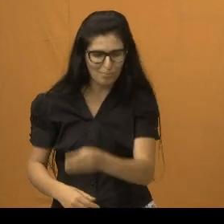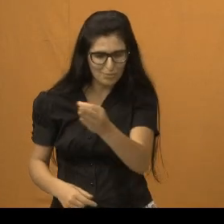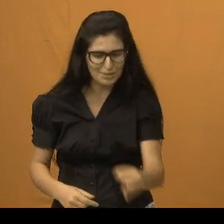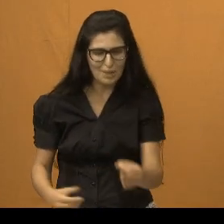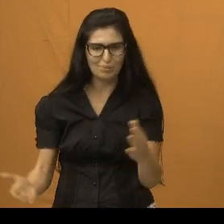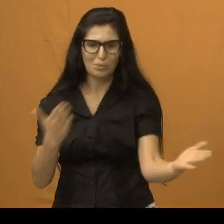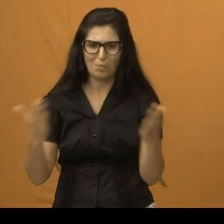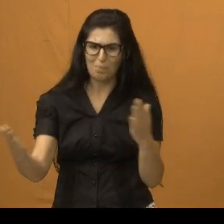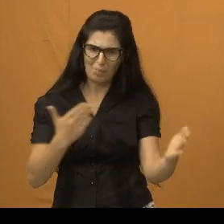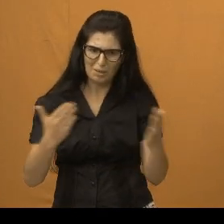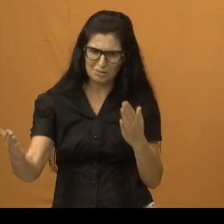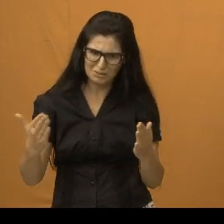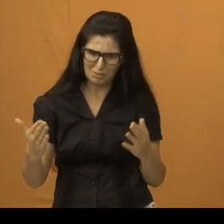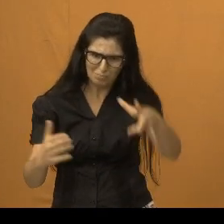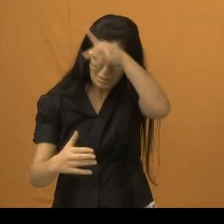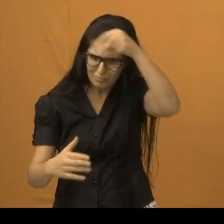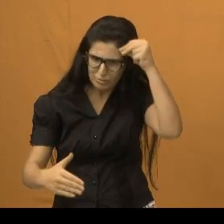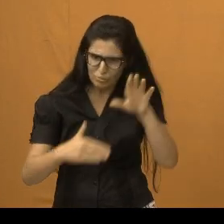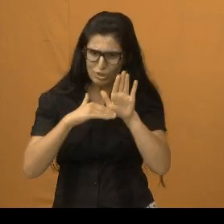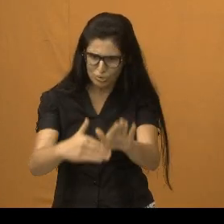138.205 mil.